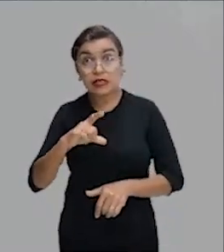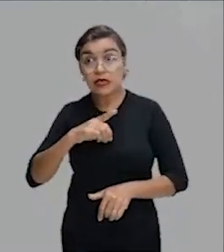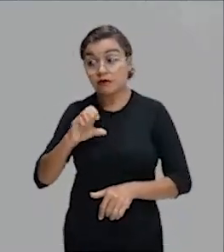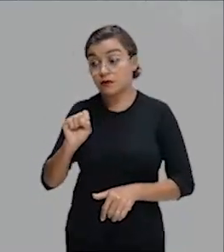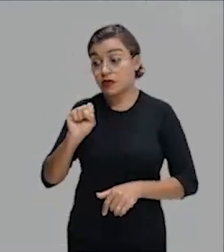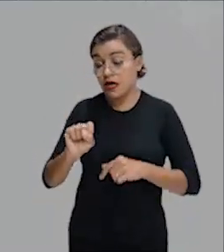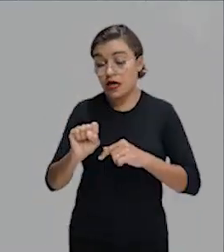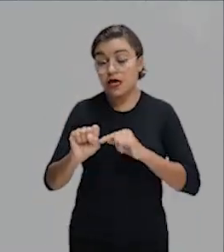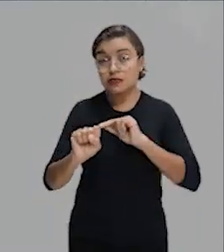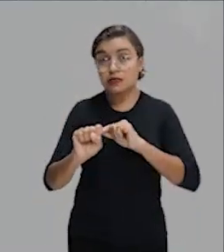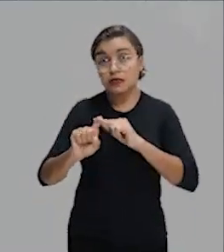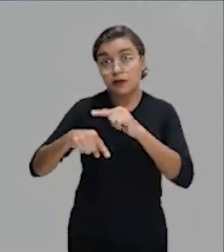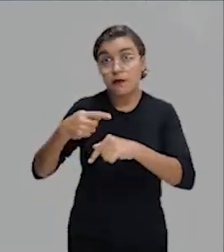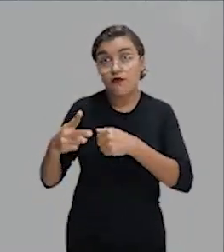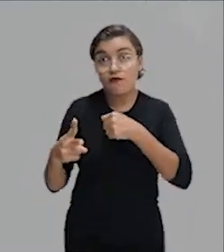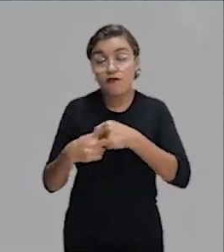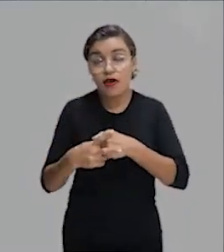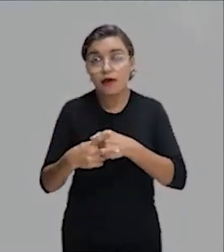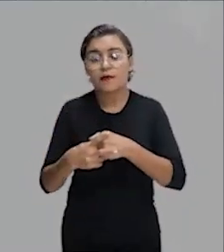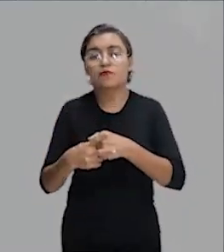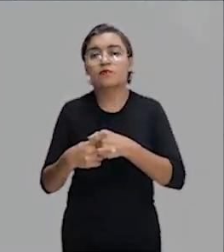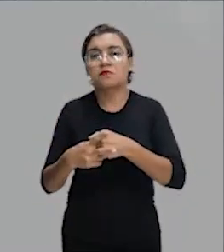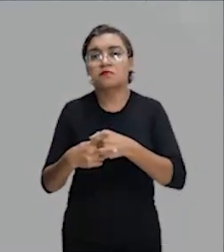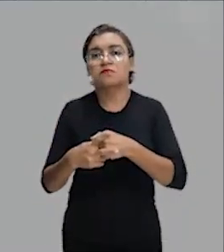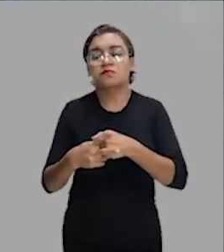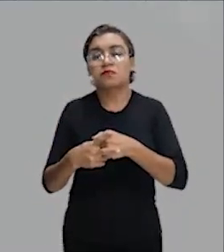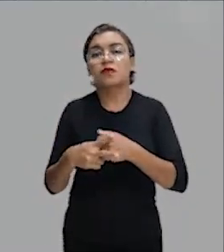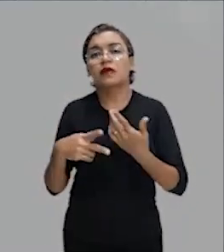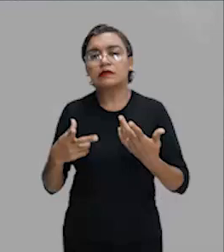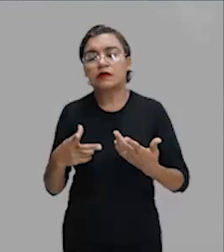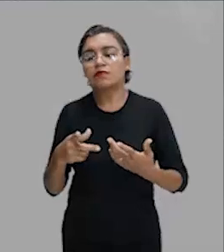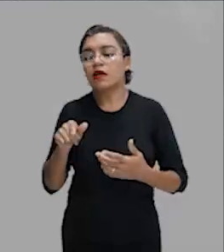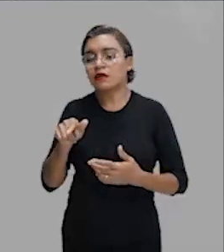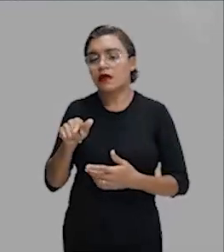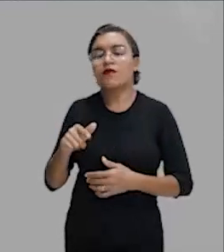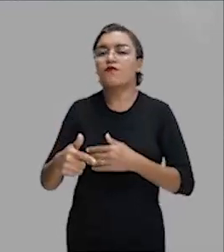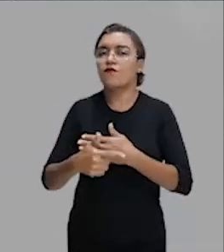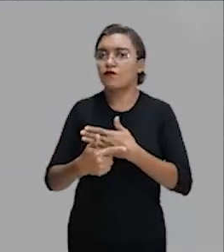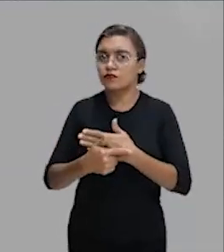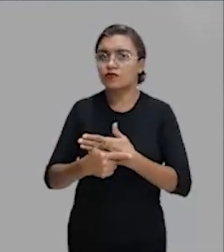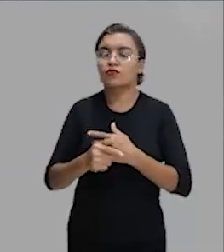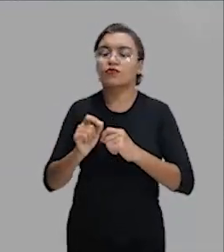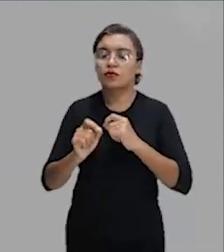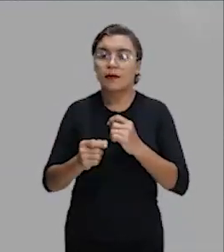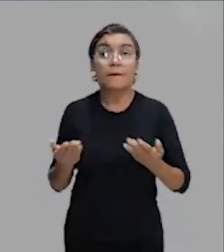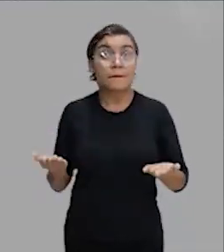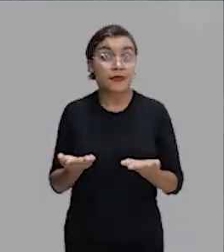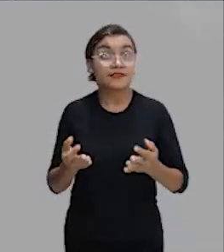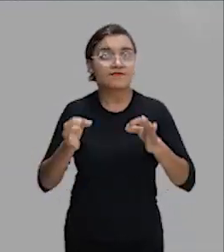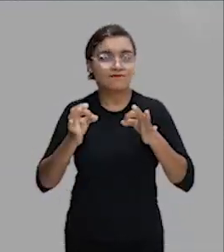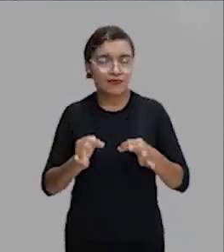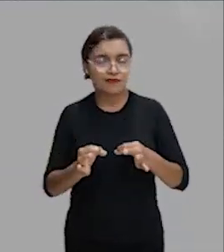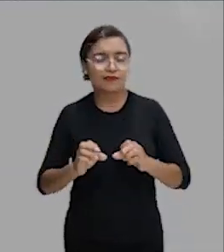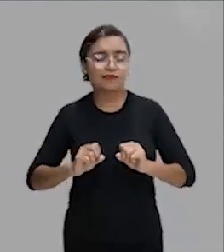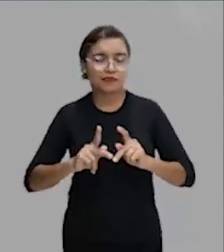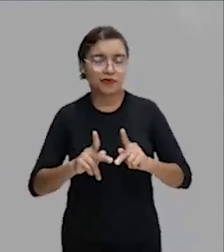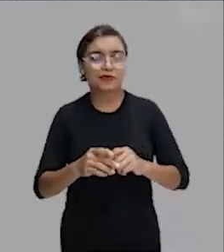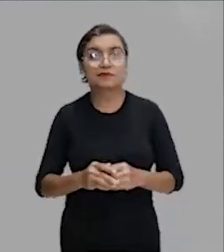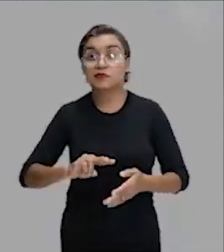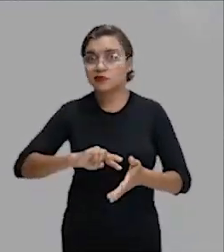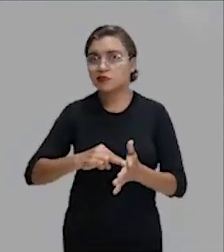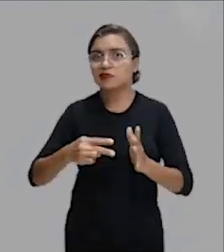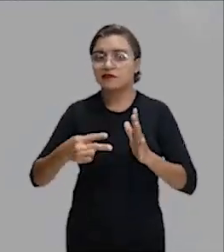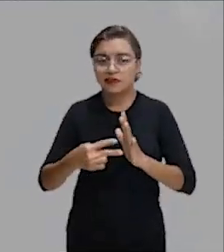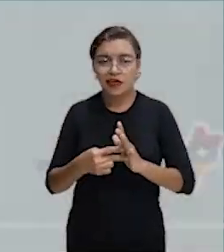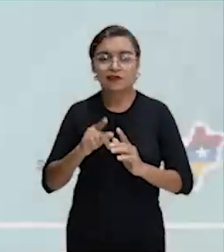seguido de um outro verbo que está no particípio, então ele está desempenhando a função de presente perfeito, tá bom? E aí o significado